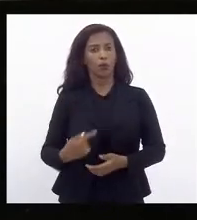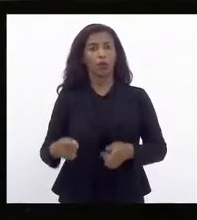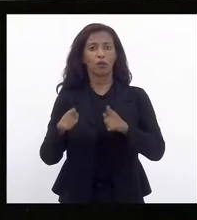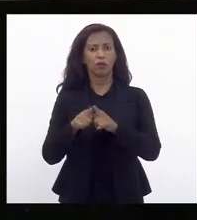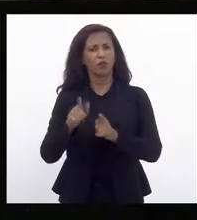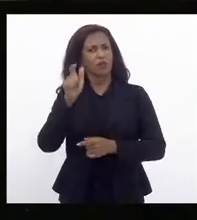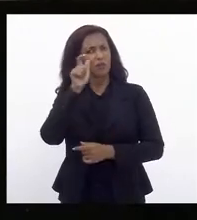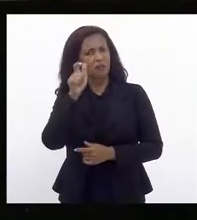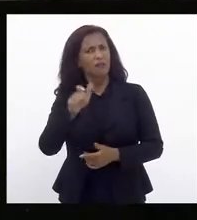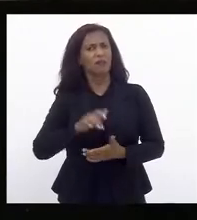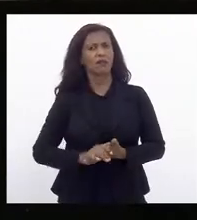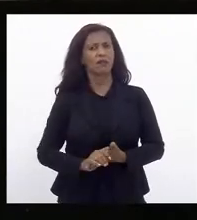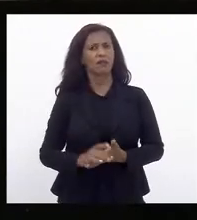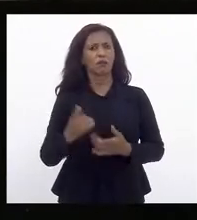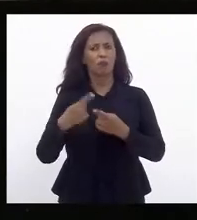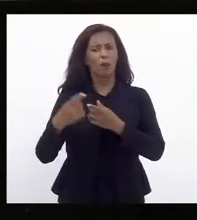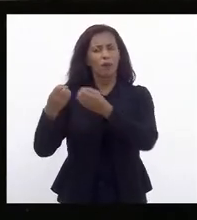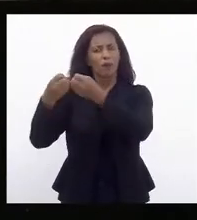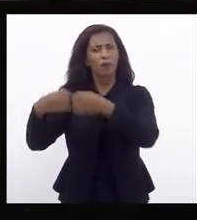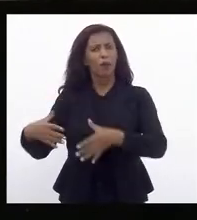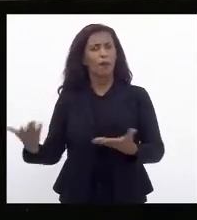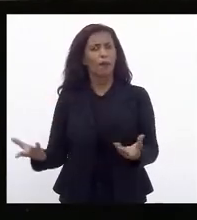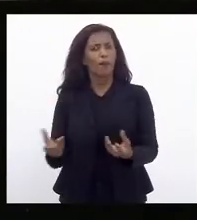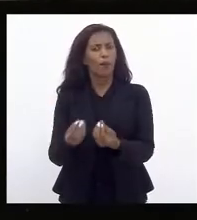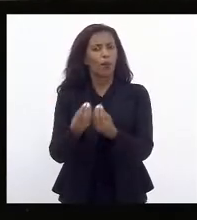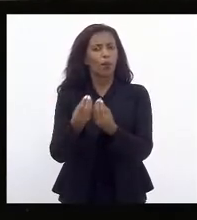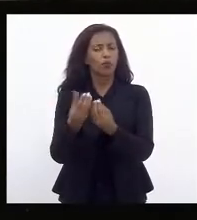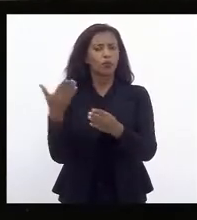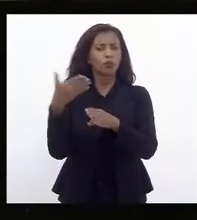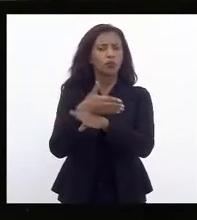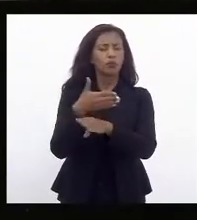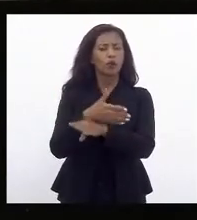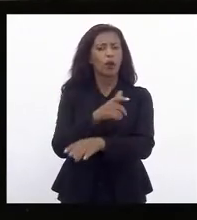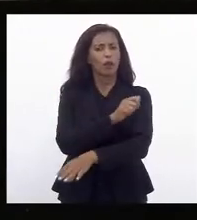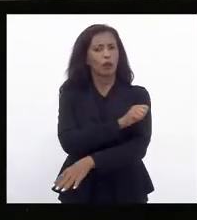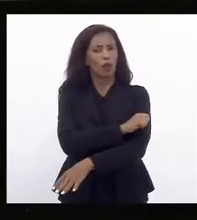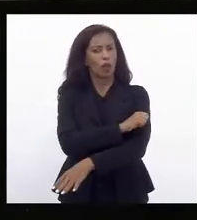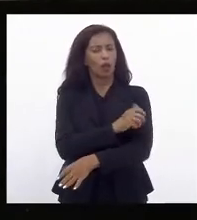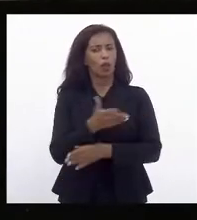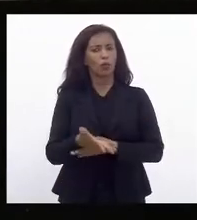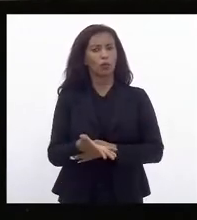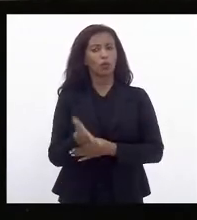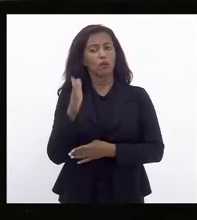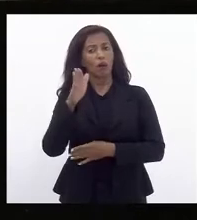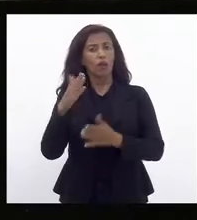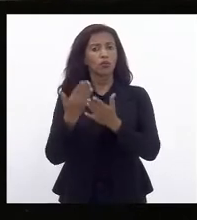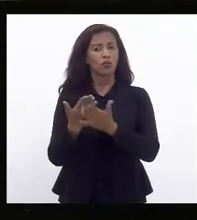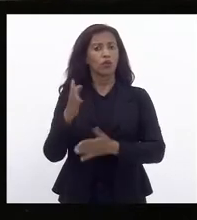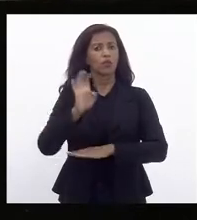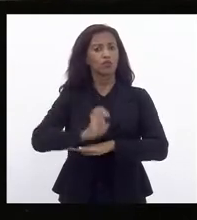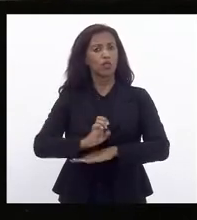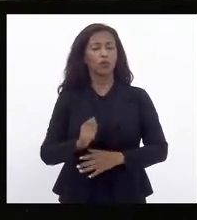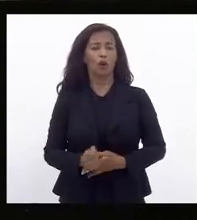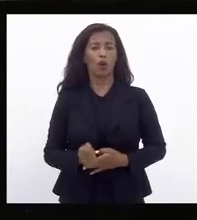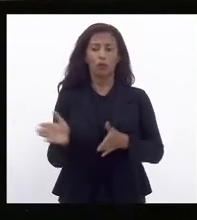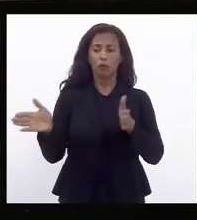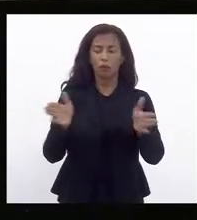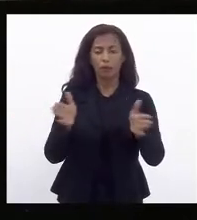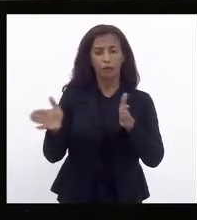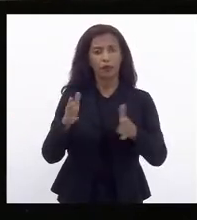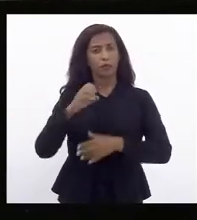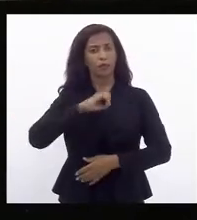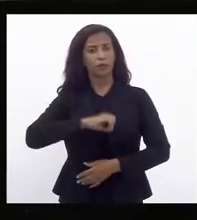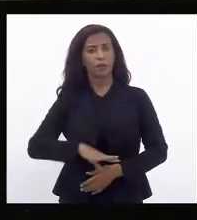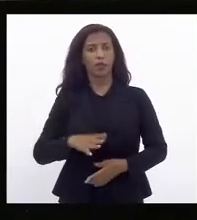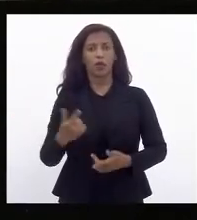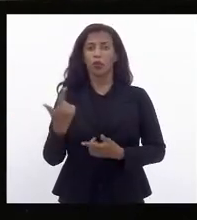ter interesse, porque isso prejudica muito a frequência das alunas, né, que frequentam as escolas estaduais, que no período da